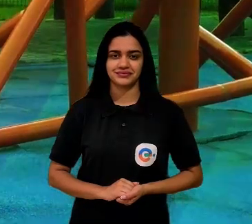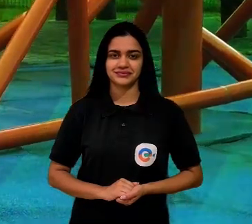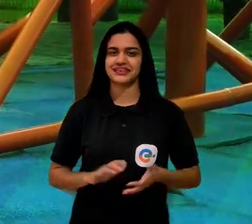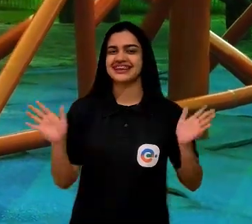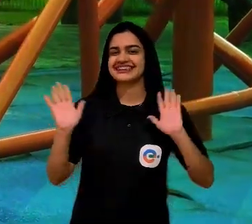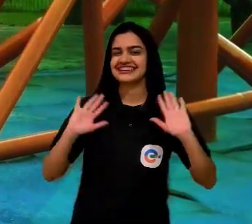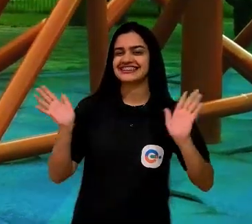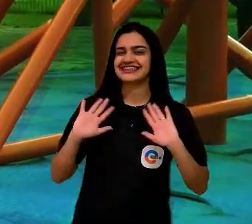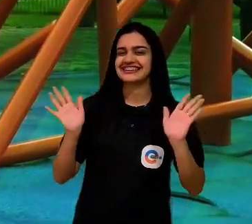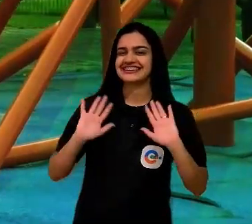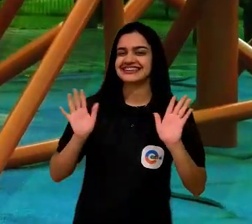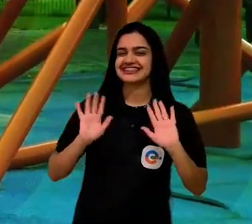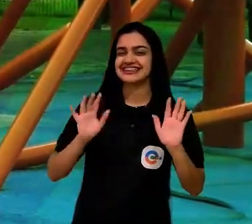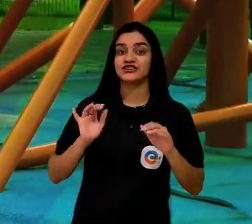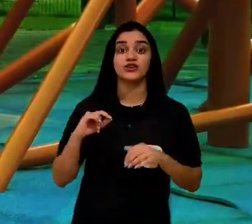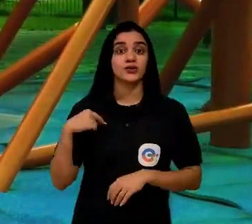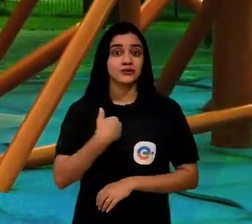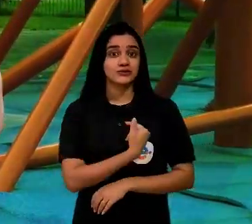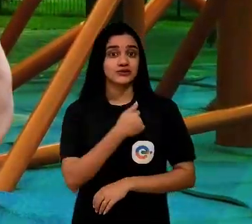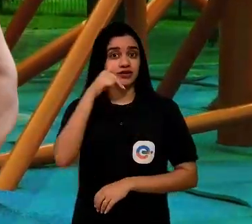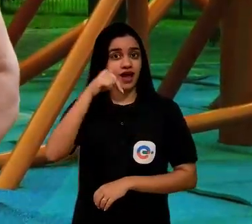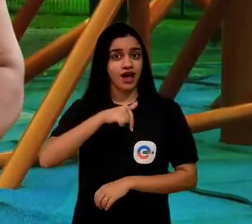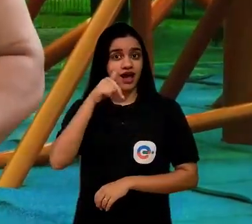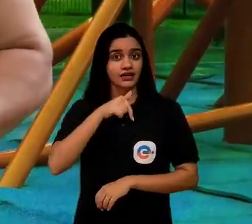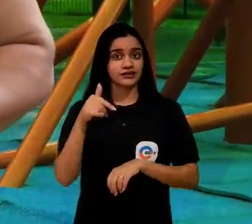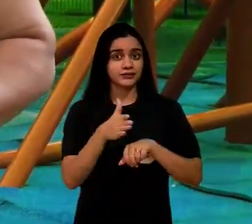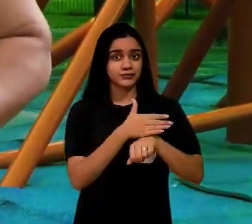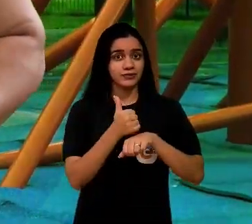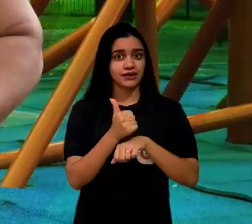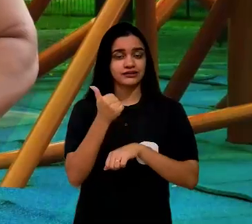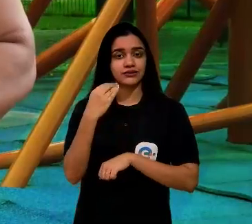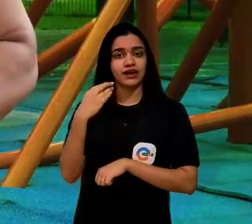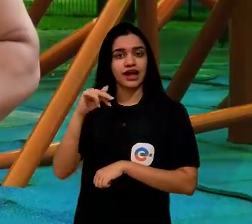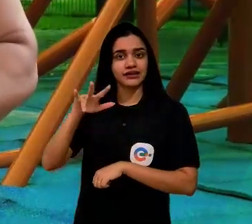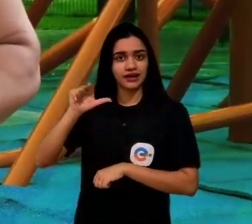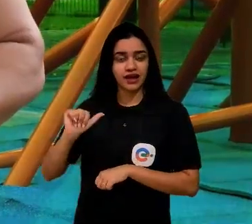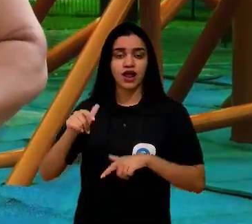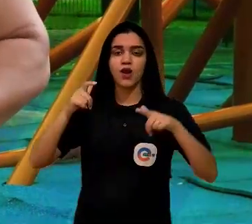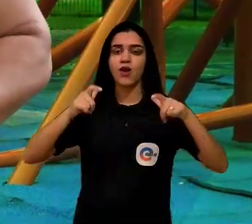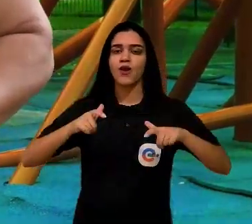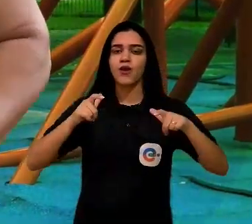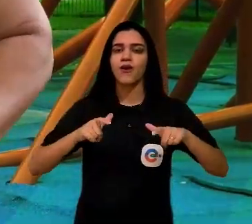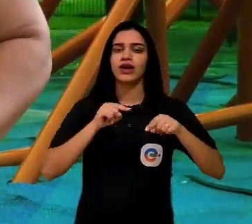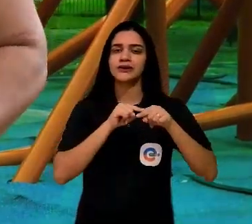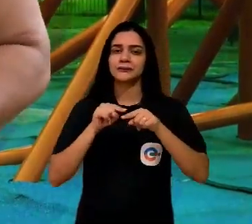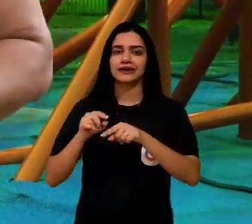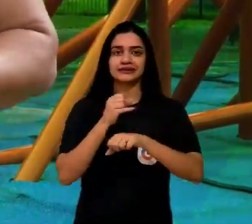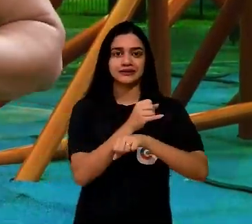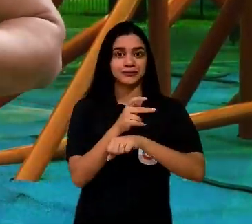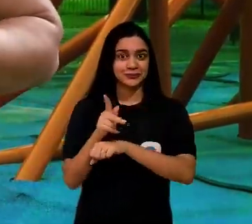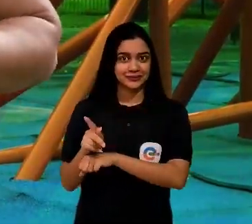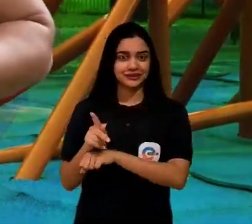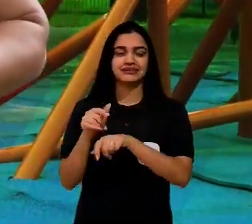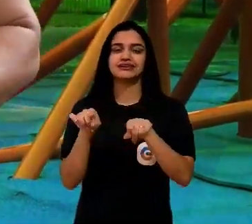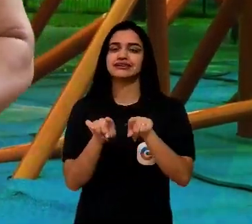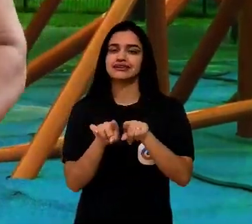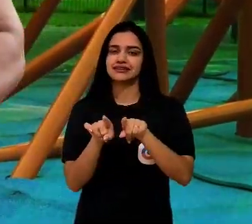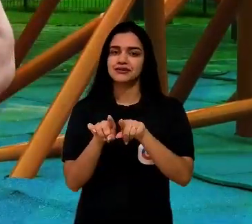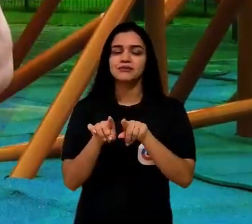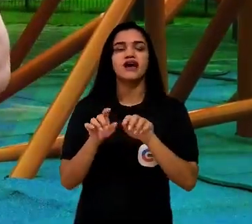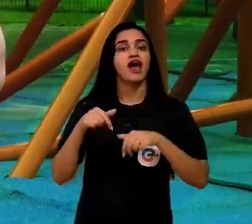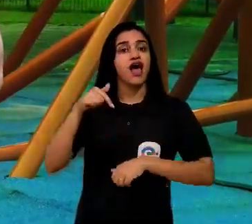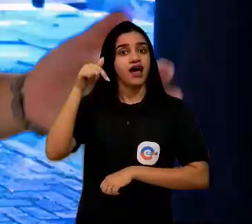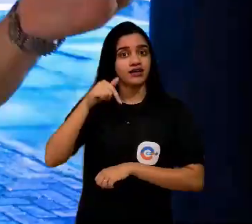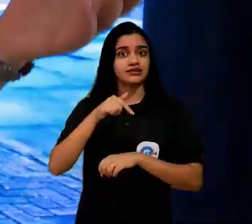Olá pessoal, estamos aqui no Parque do Caiara, que fica localizado no bairro da Iputinga, na zona oeste